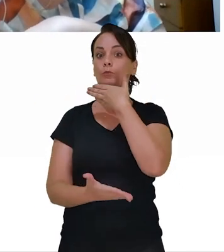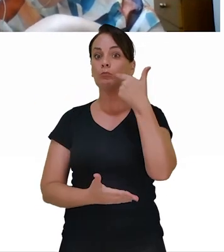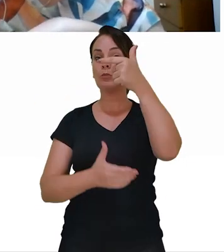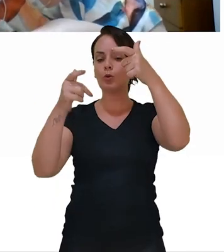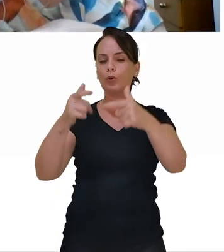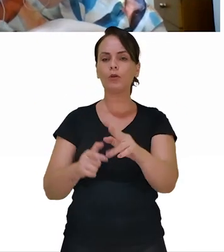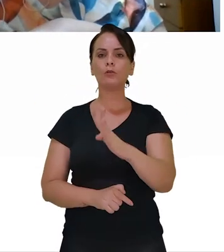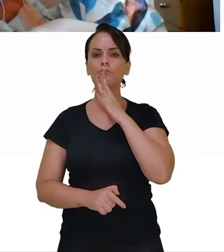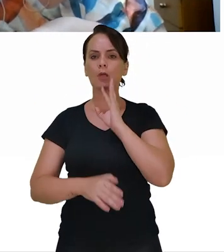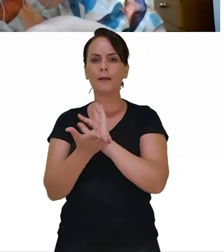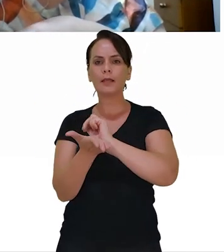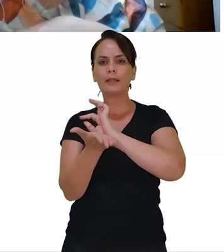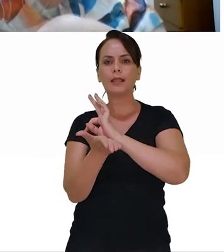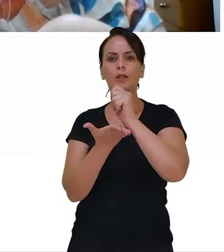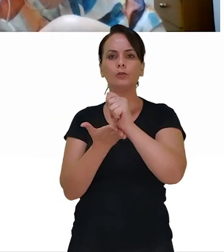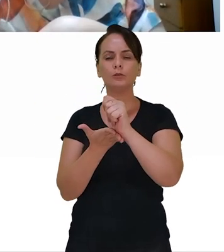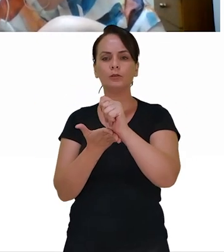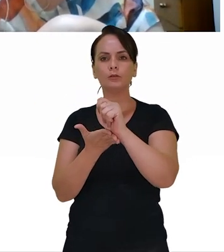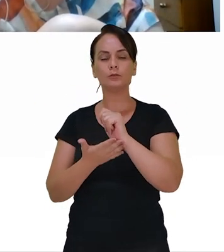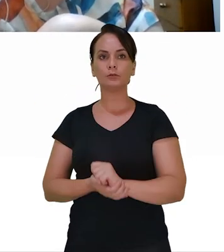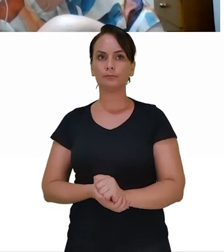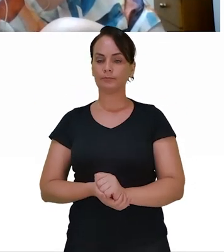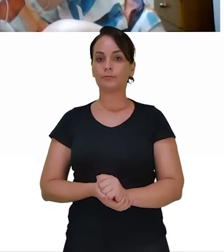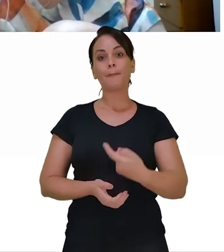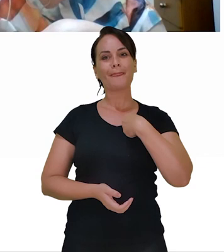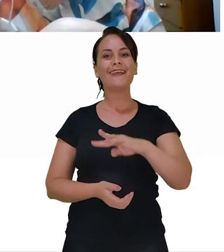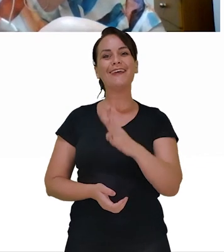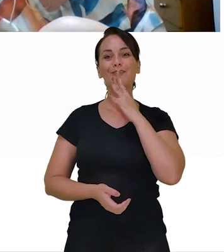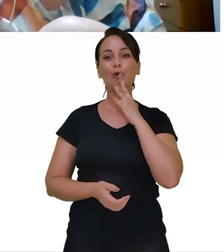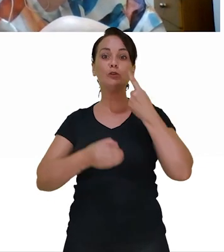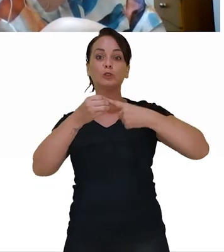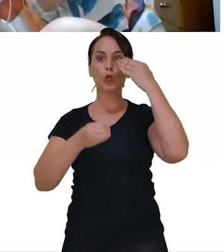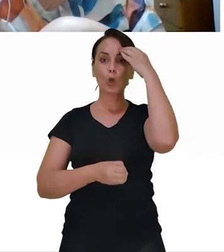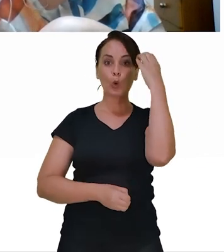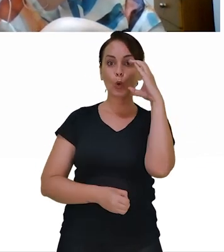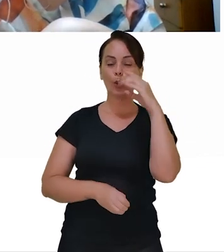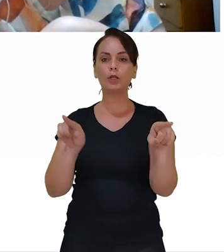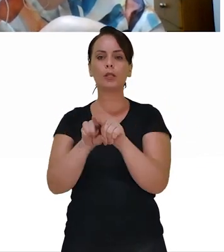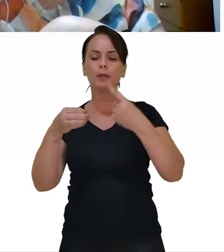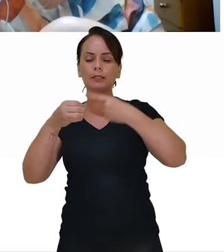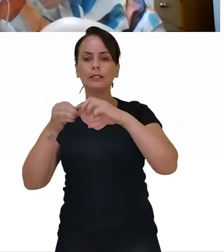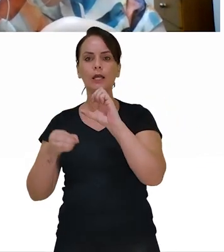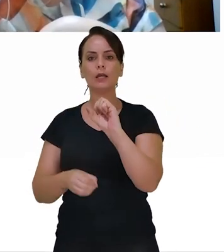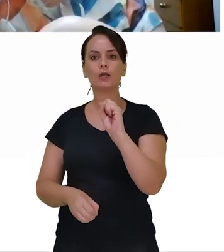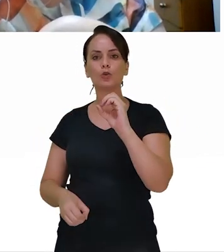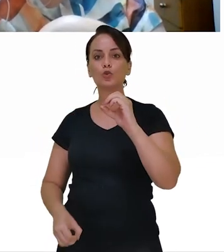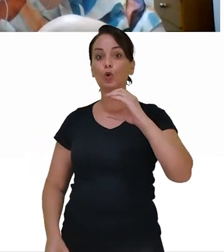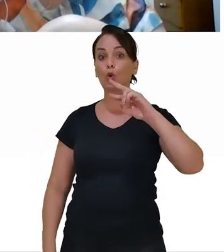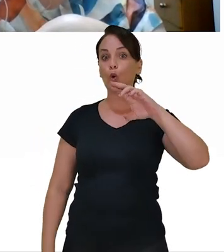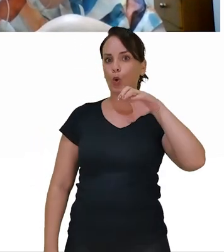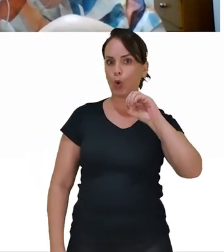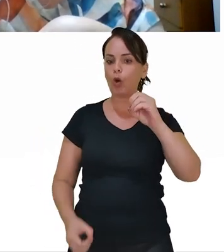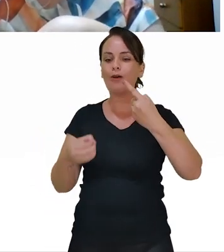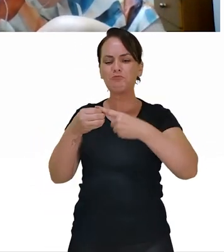com tecnologia assistiva? Mas eu conheci Curitiba, eu sei da cidade de Socorro, que é uma cidade que é